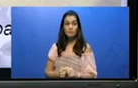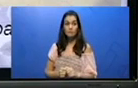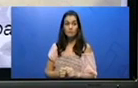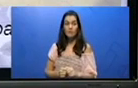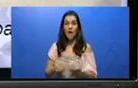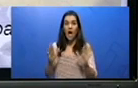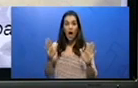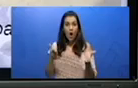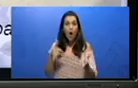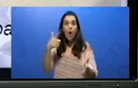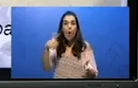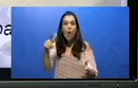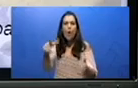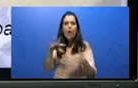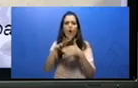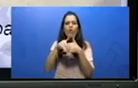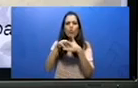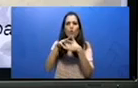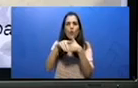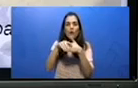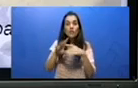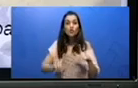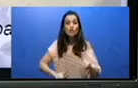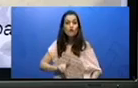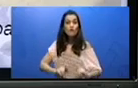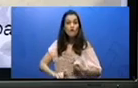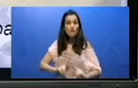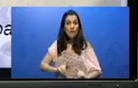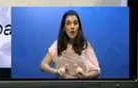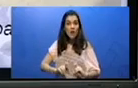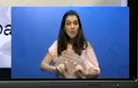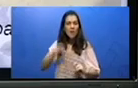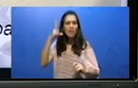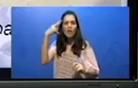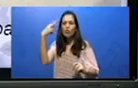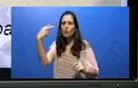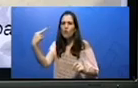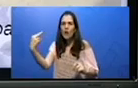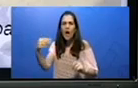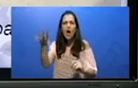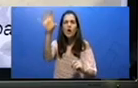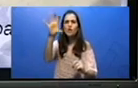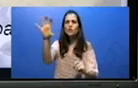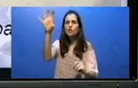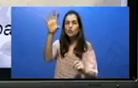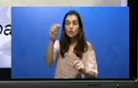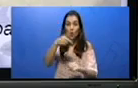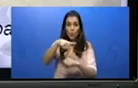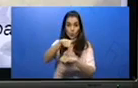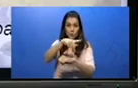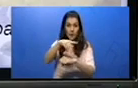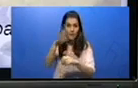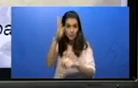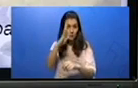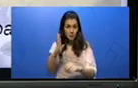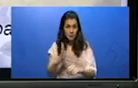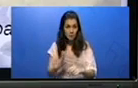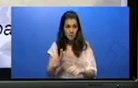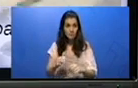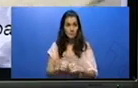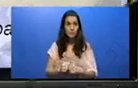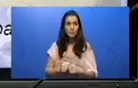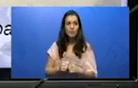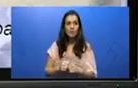Agora, uma outra doença provocada por vermes, muito comum em algumas regiões do país, a filariose ou